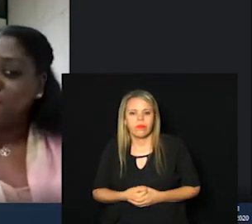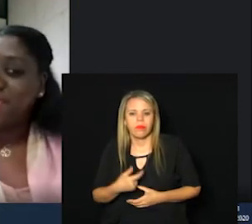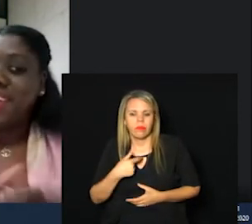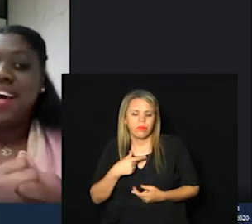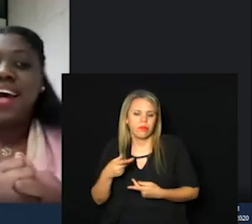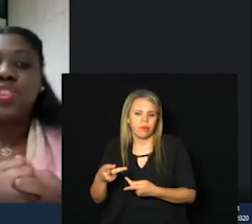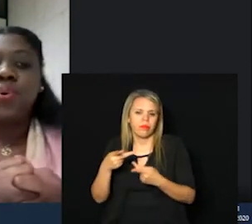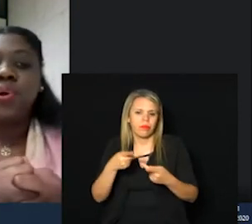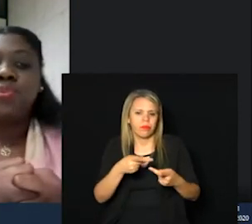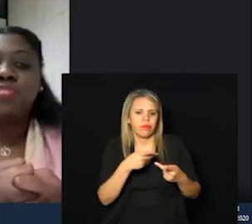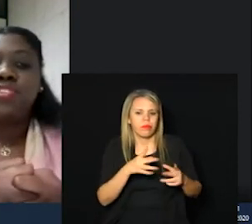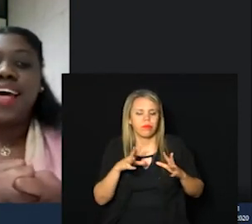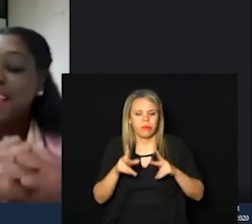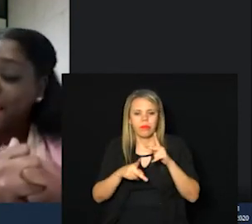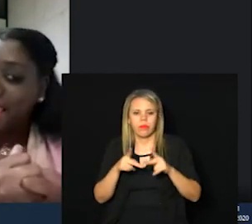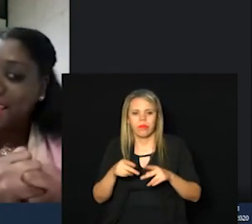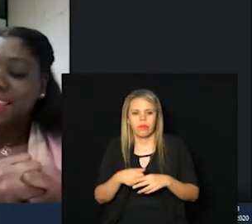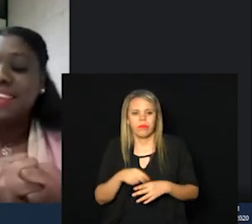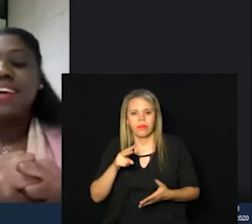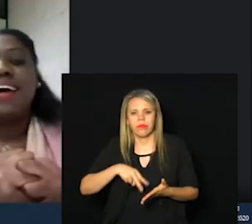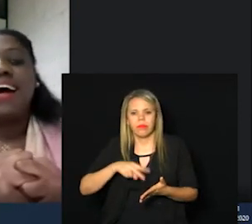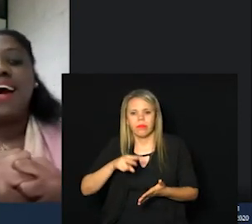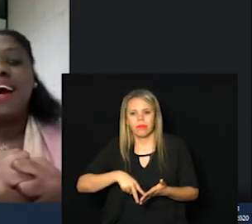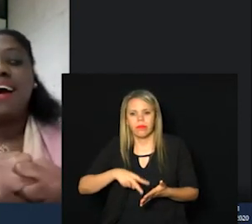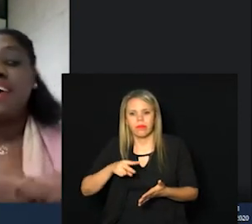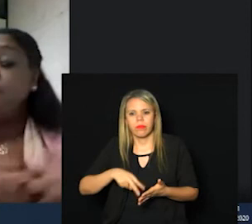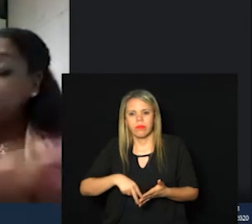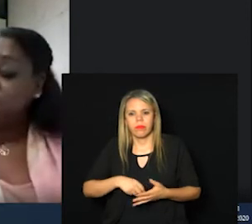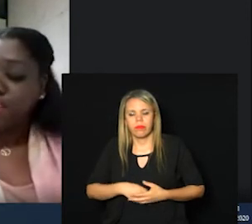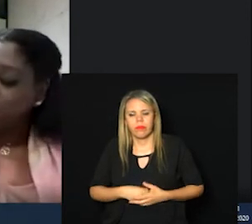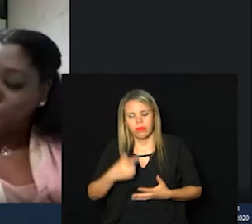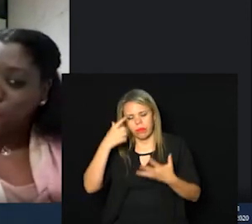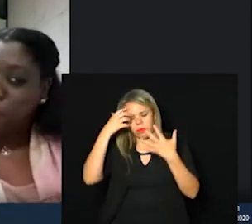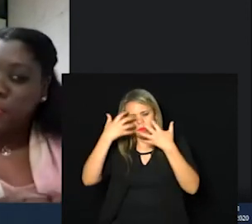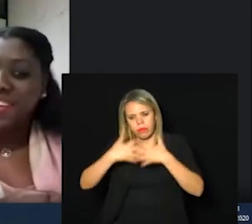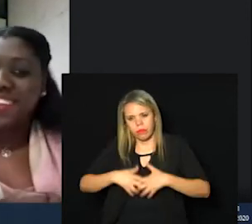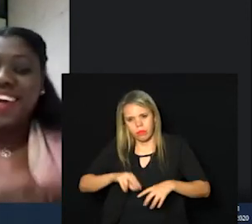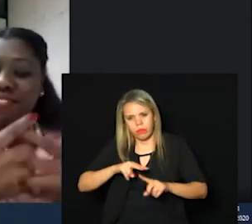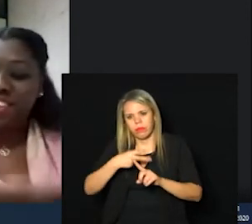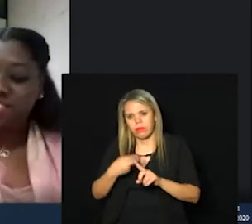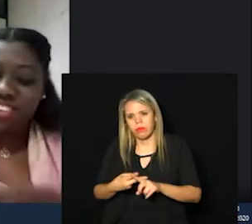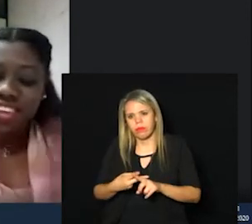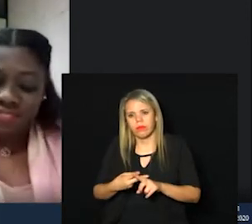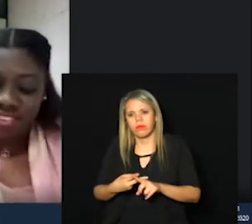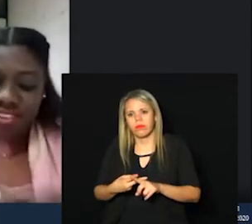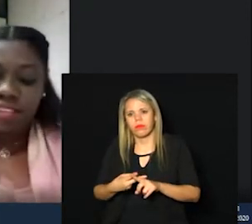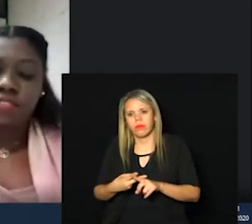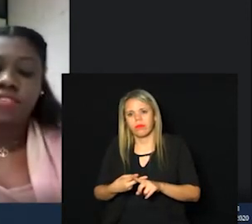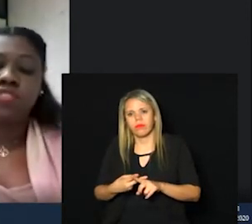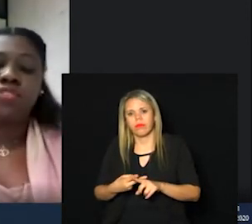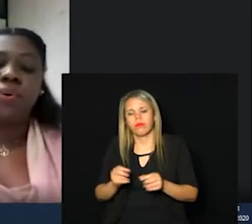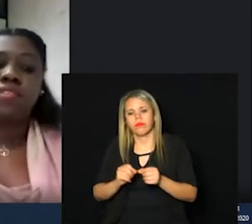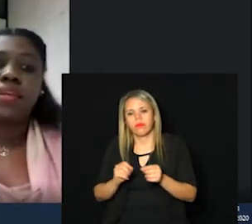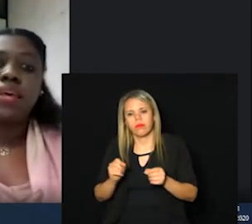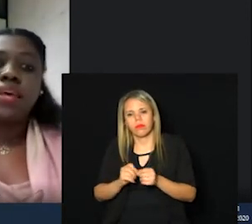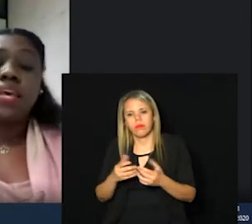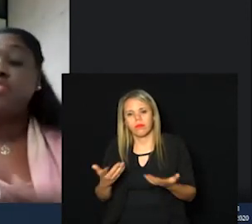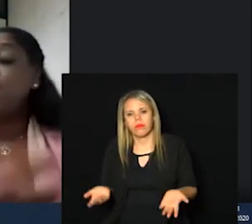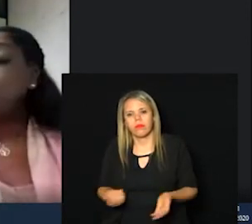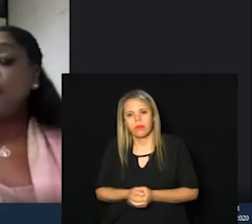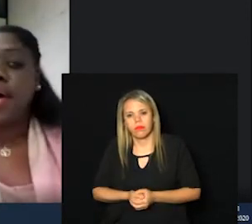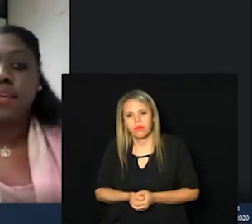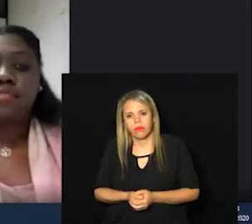convido a todos a lerem, a refletir em dobro, né? Refletir, fazer as reflexões